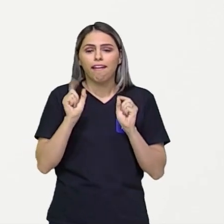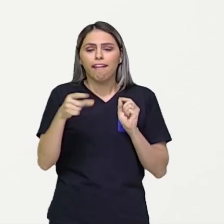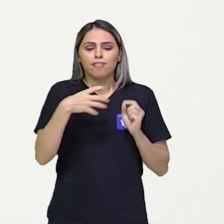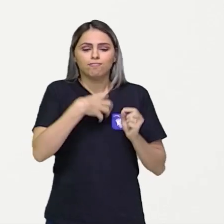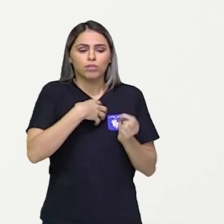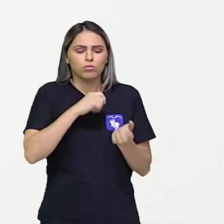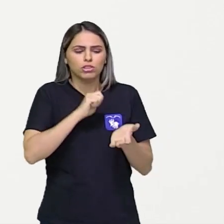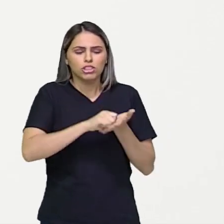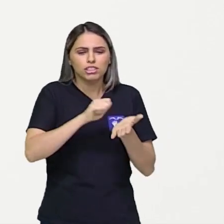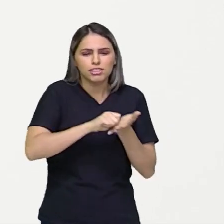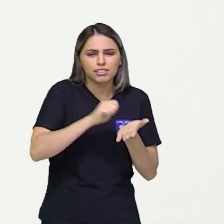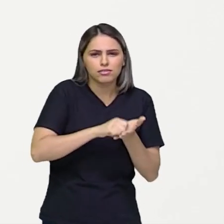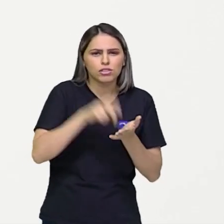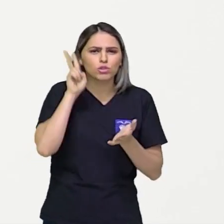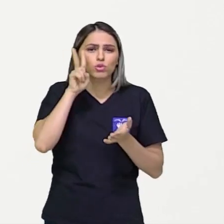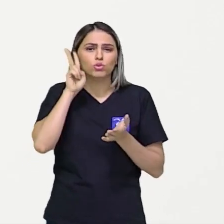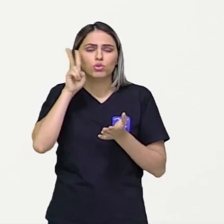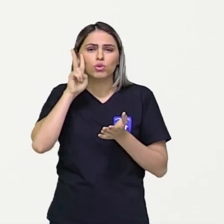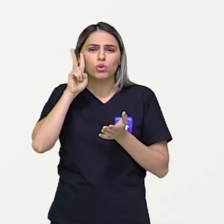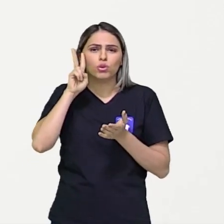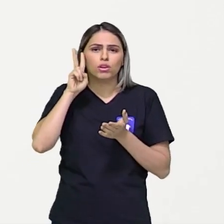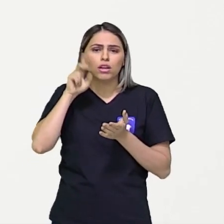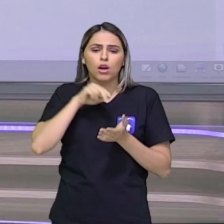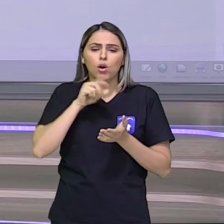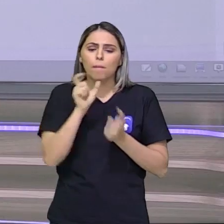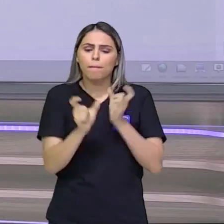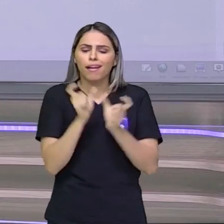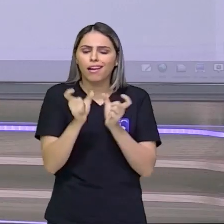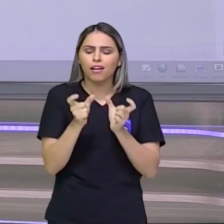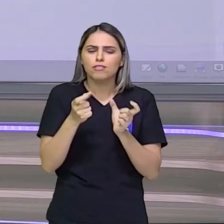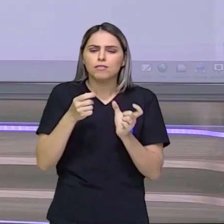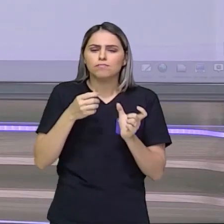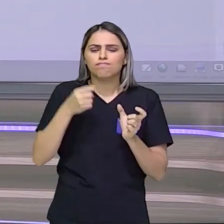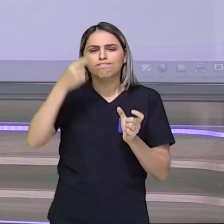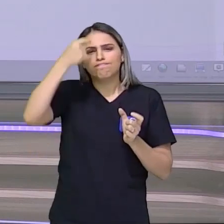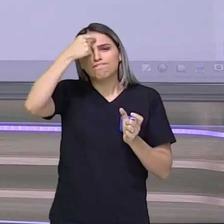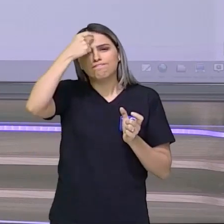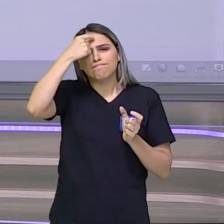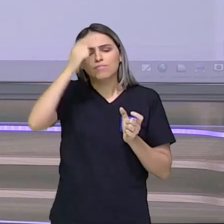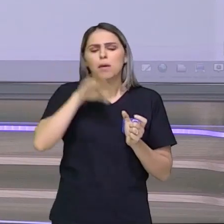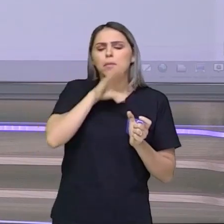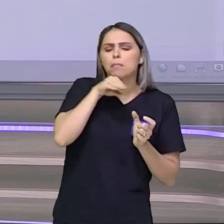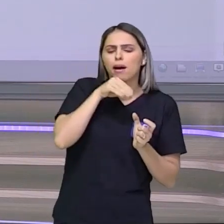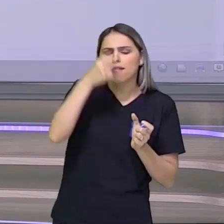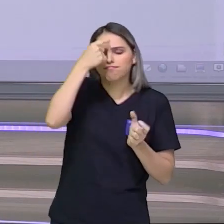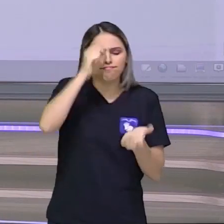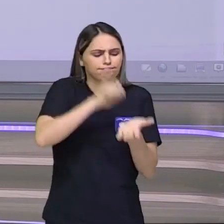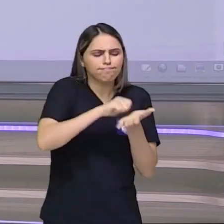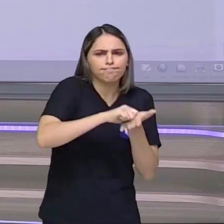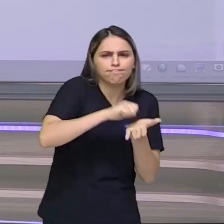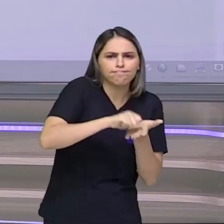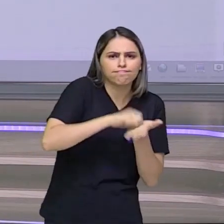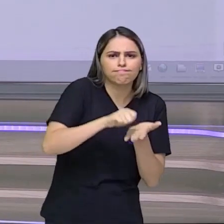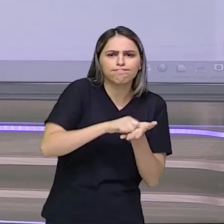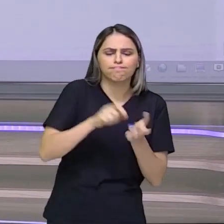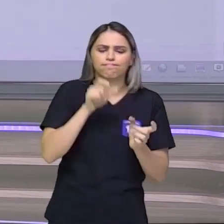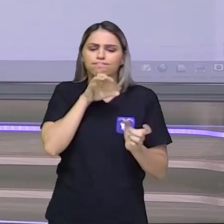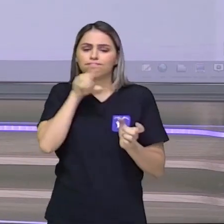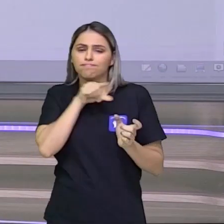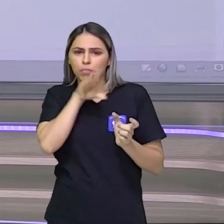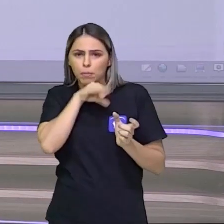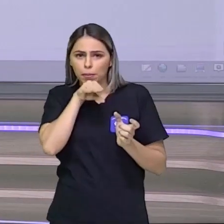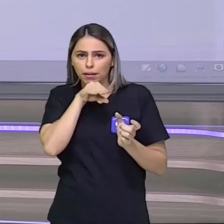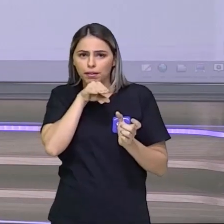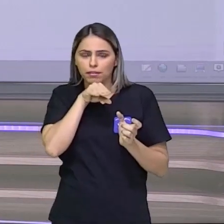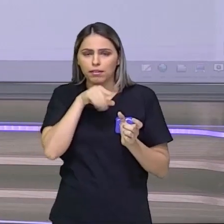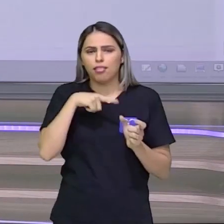as histórias através das nossas palavras, daquilo que sai da nossa boca. E existem,